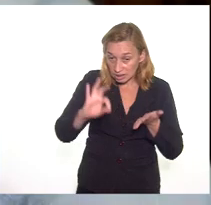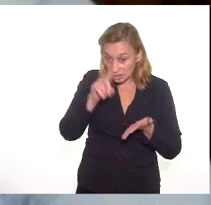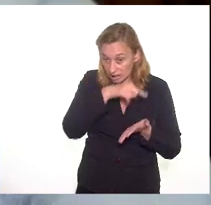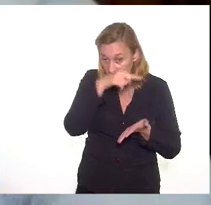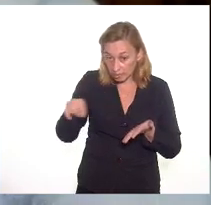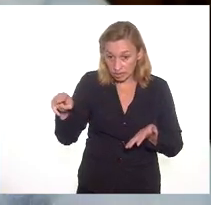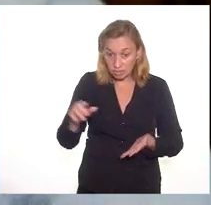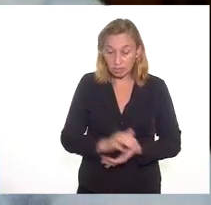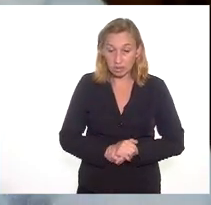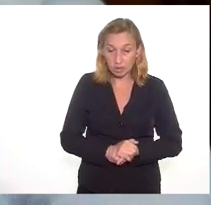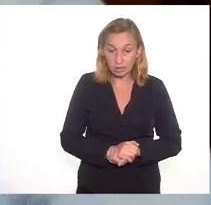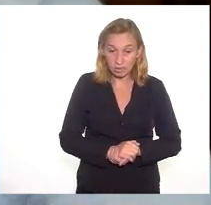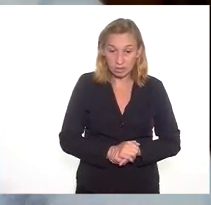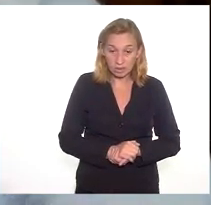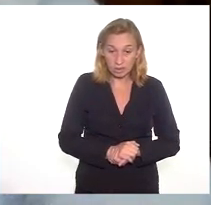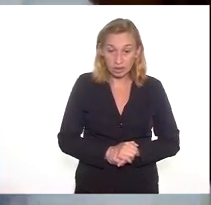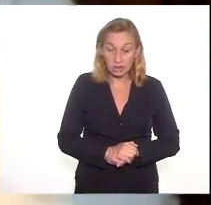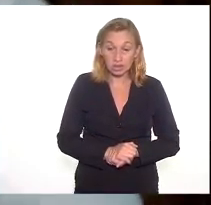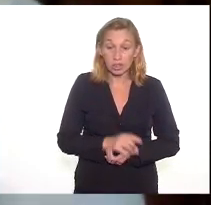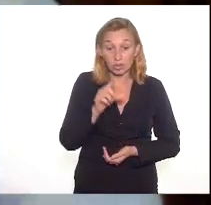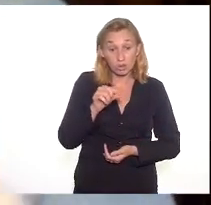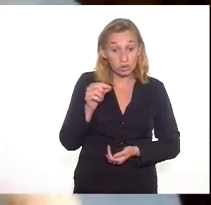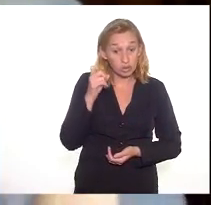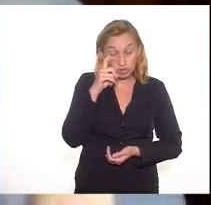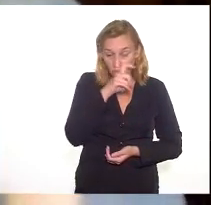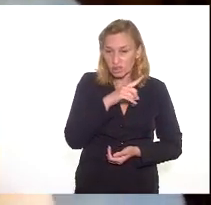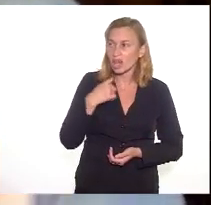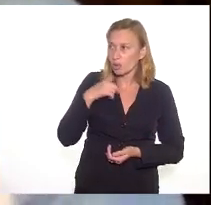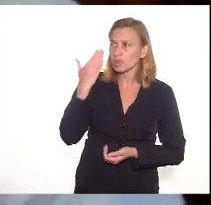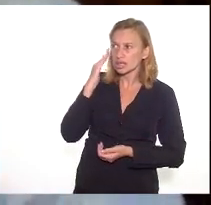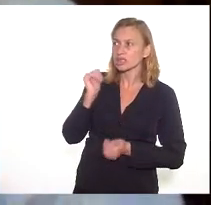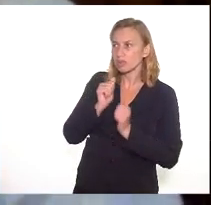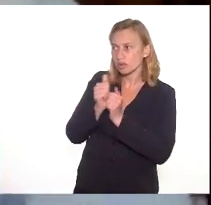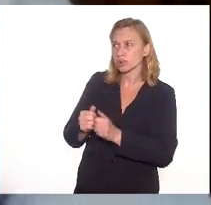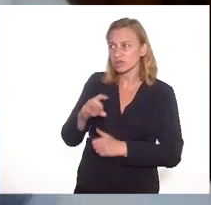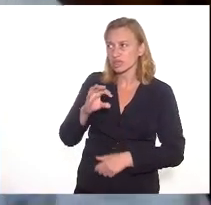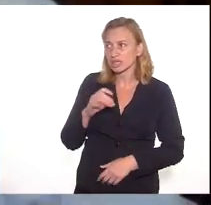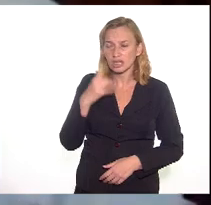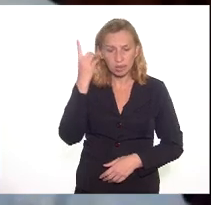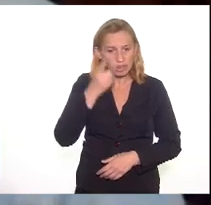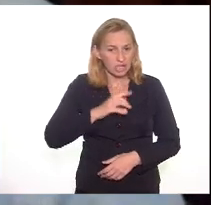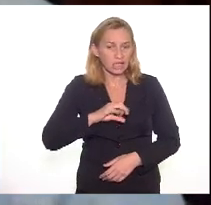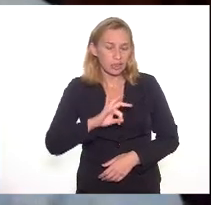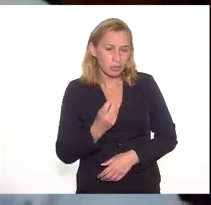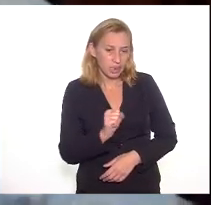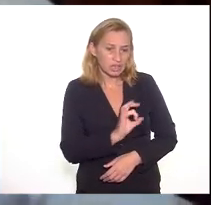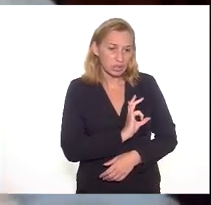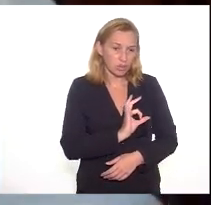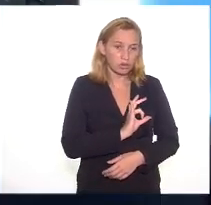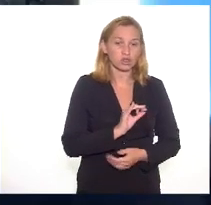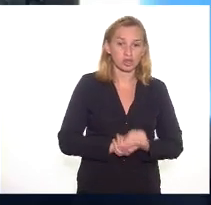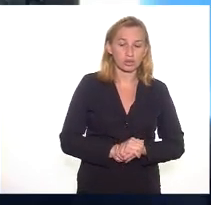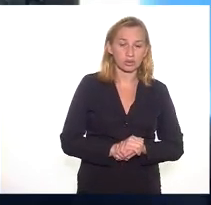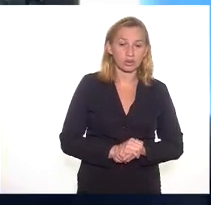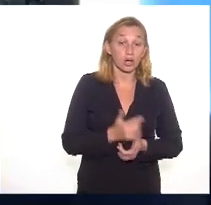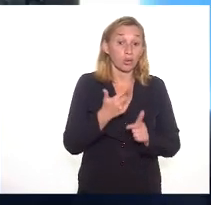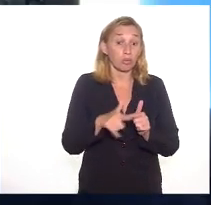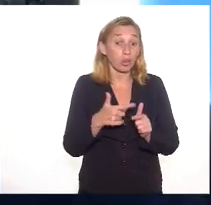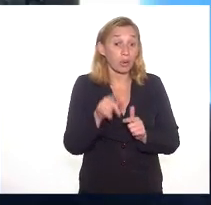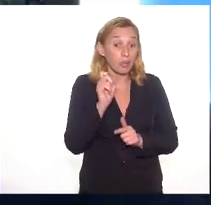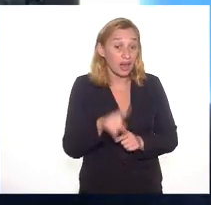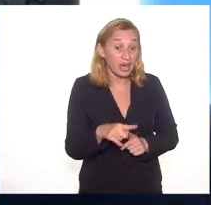cancelamento. Essa é uma decisão difícil. Eu entendi o encaminhamento da deputada Marta Rocha, absolutamente pertinente. O problema é,